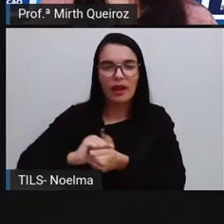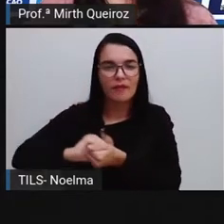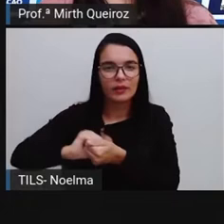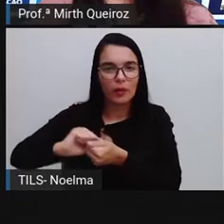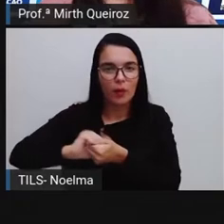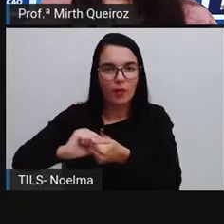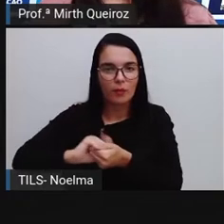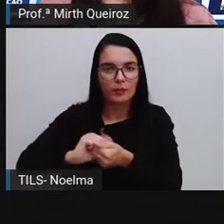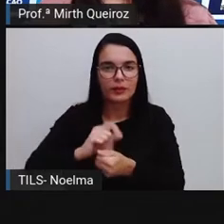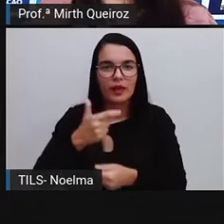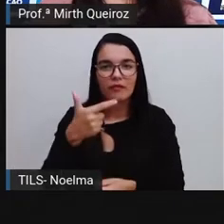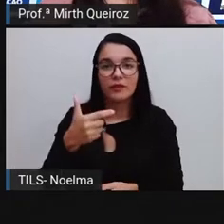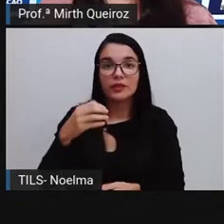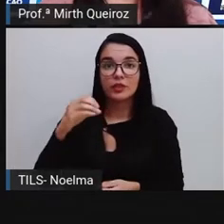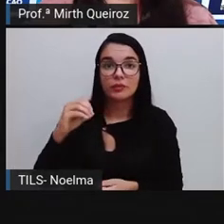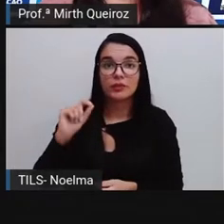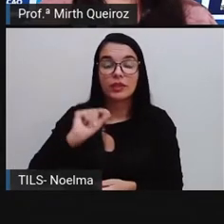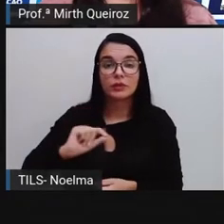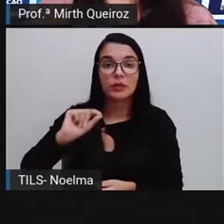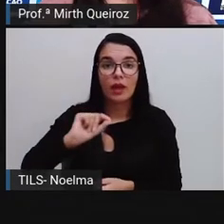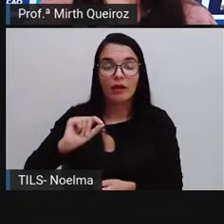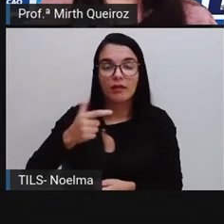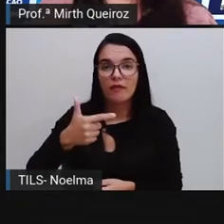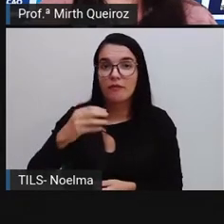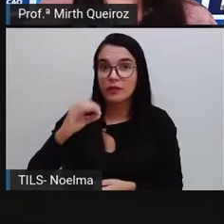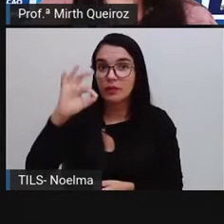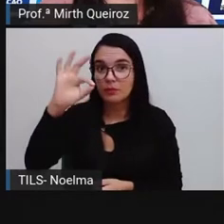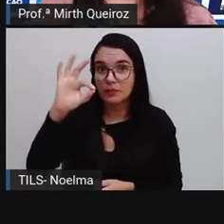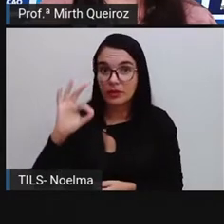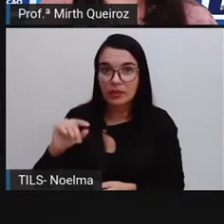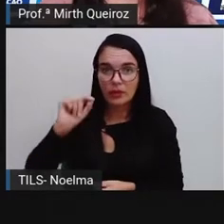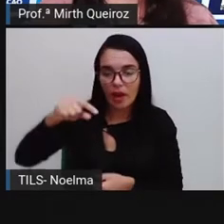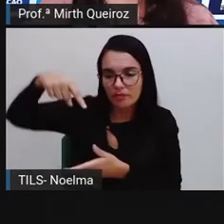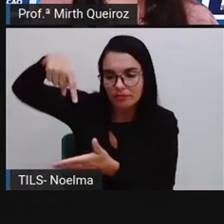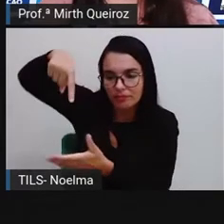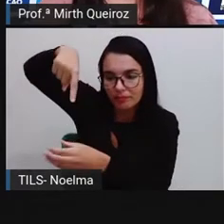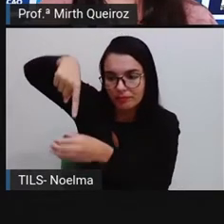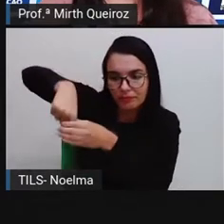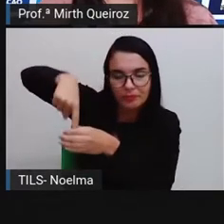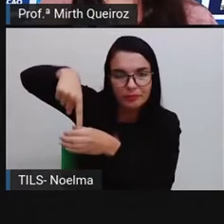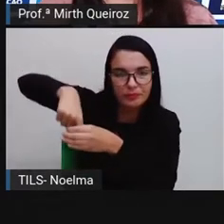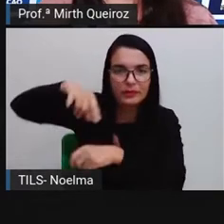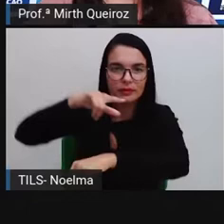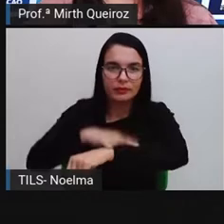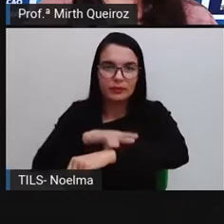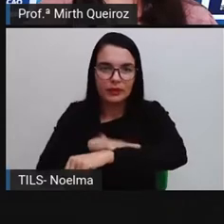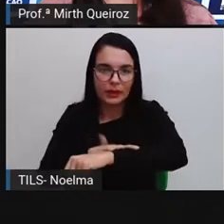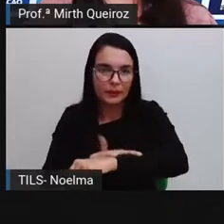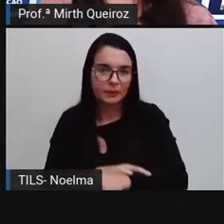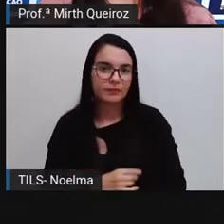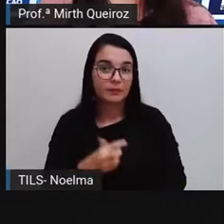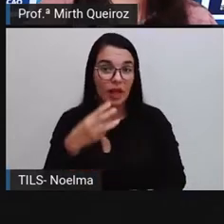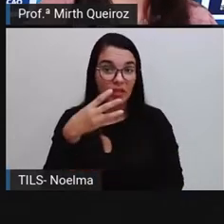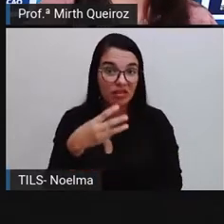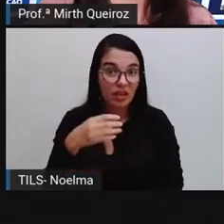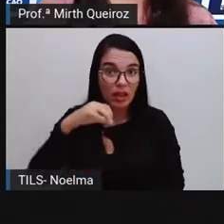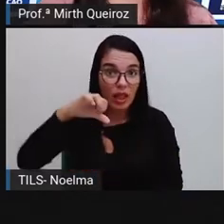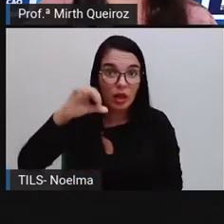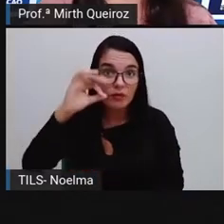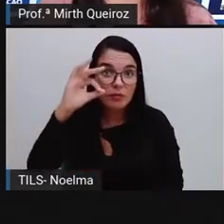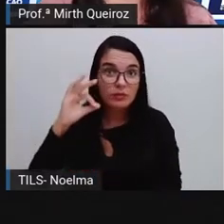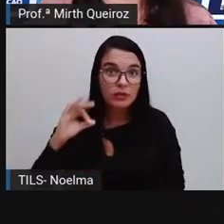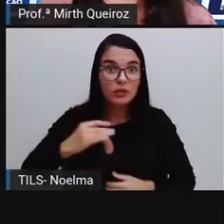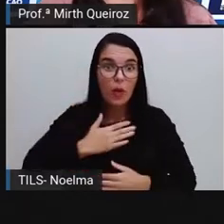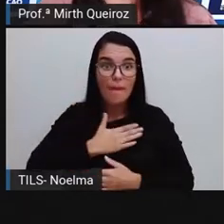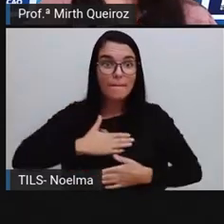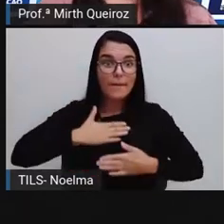Vinte por cento na descarga isso mesmo né descarga 39 por cento no